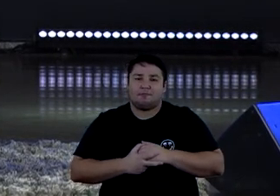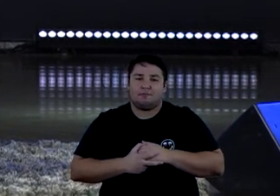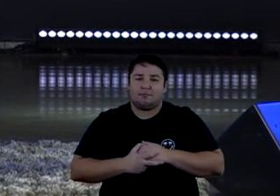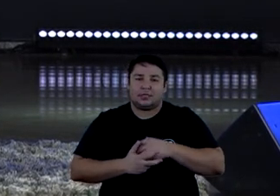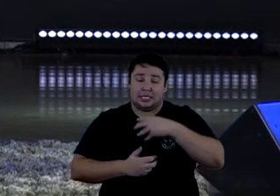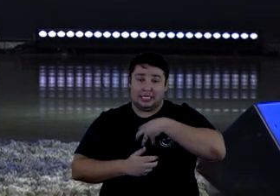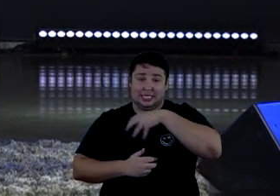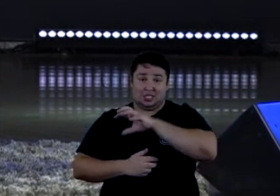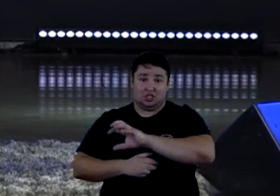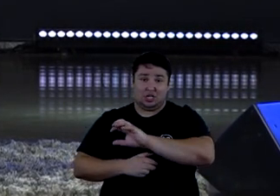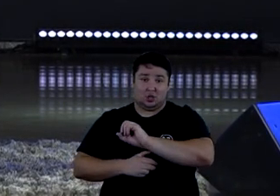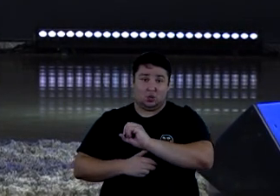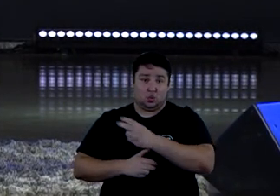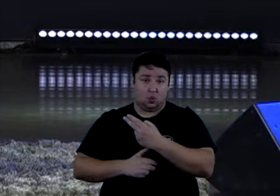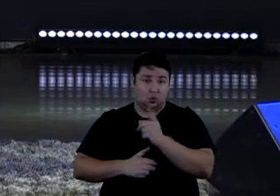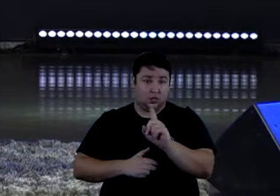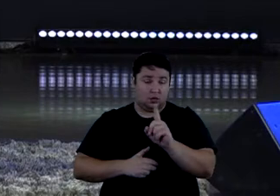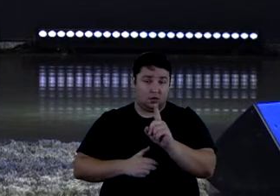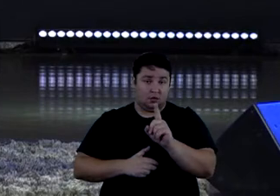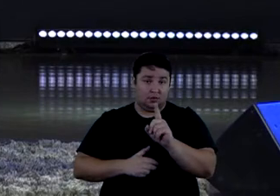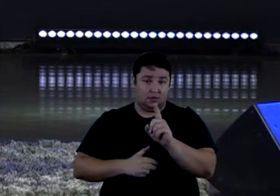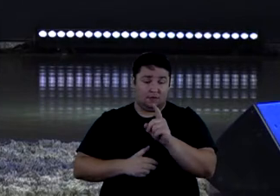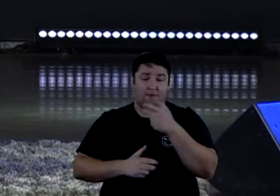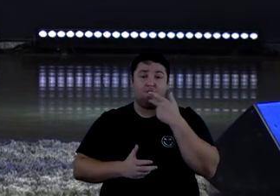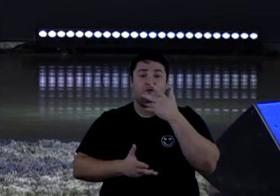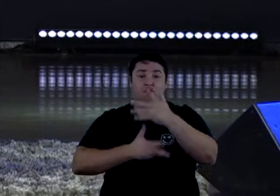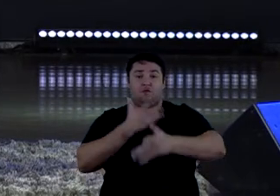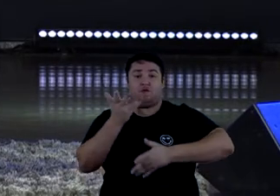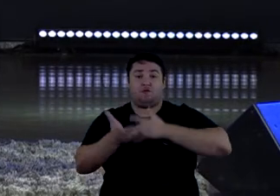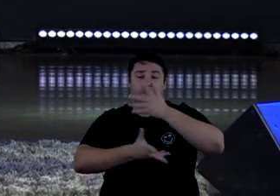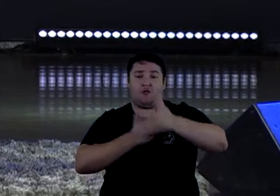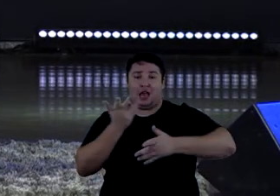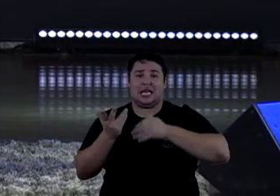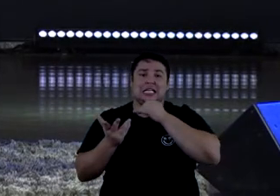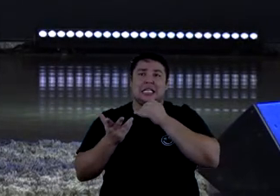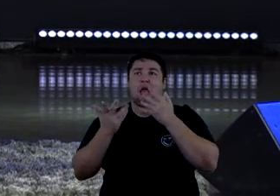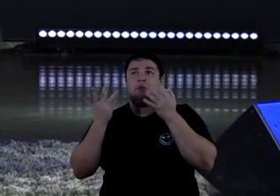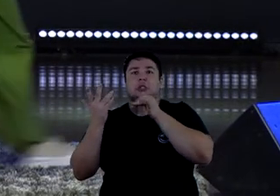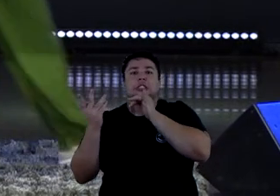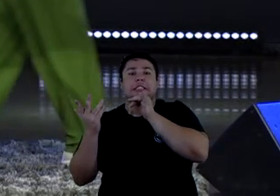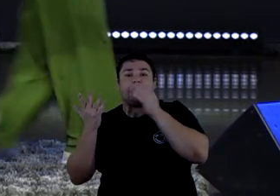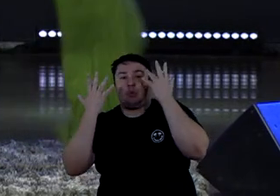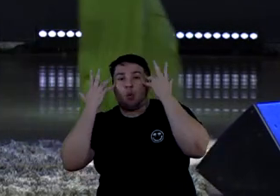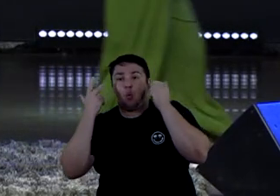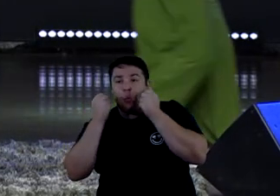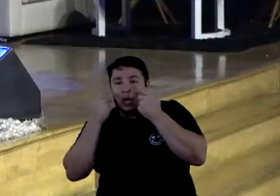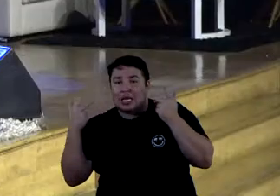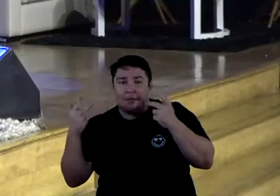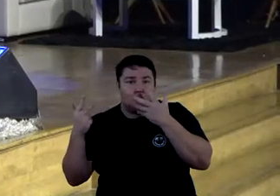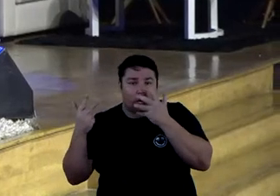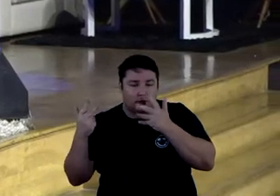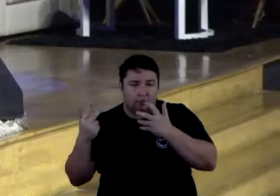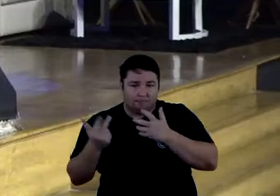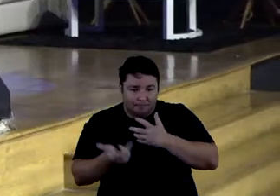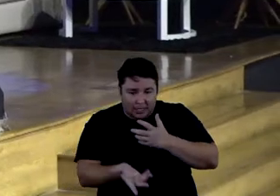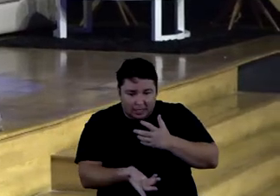É assim ou não é? Vamos falar de um animal adestrado. Você pega, você chama, dá a patinha aqui para mim,